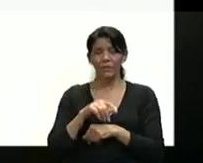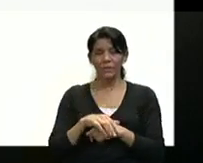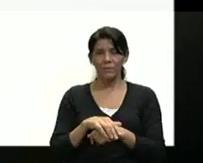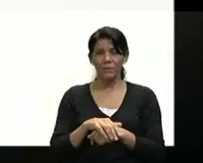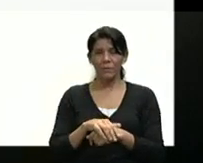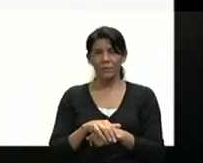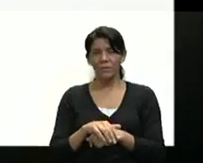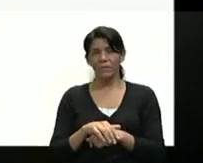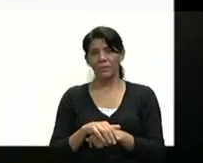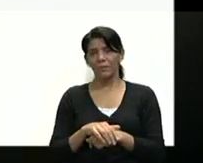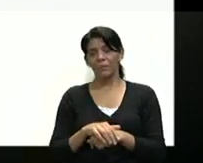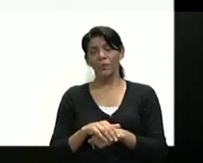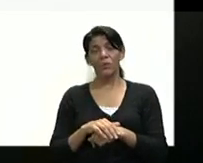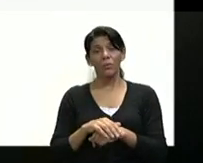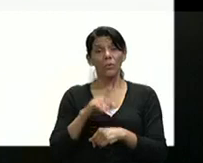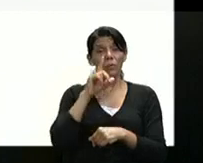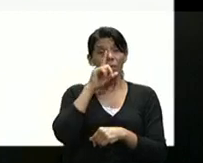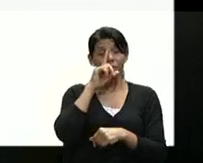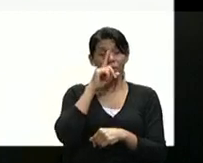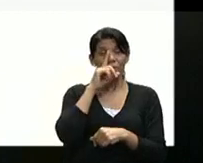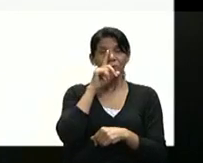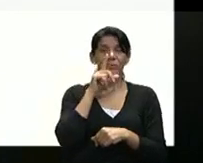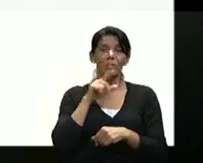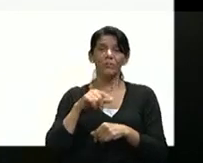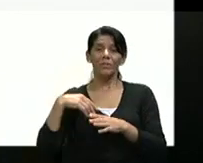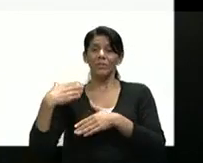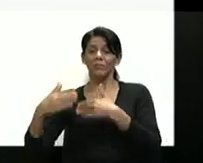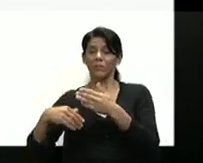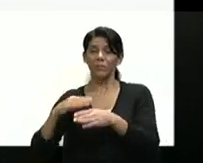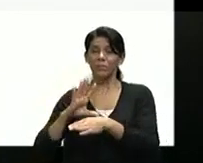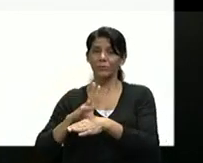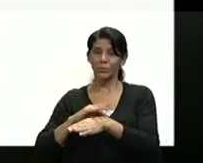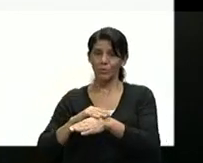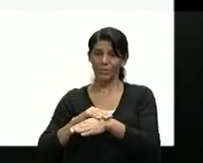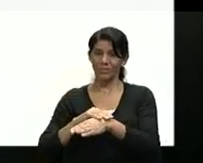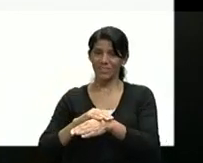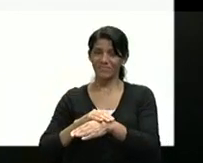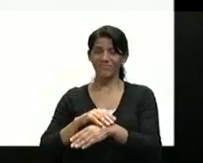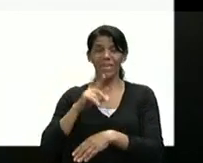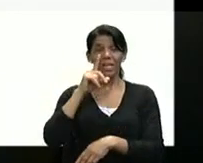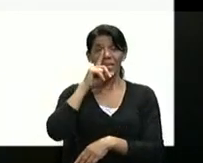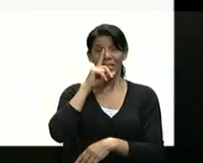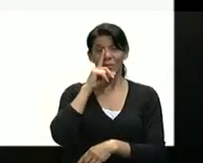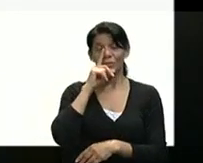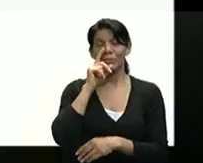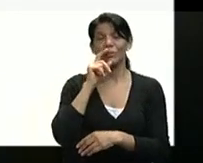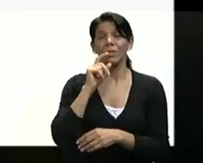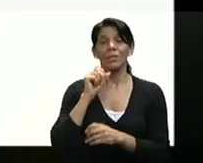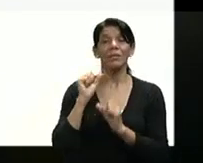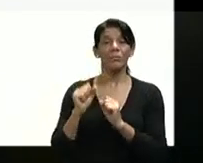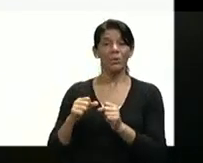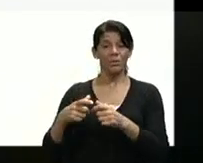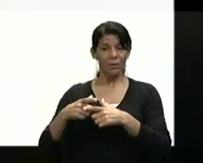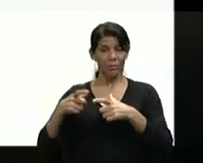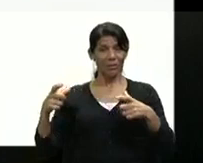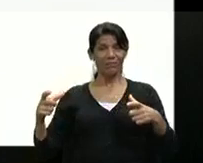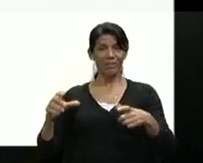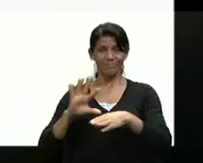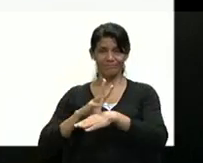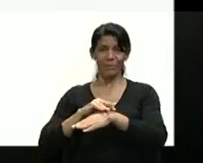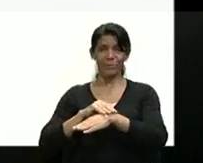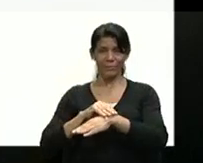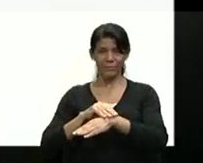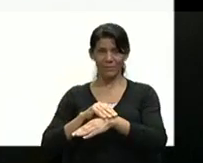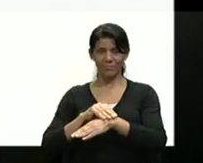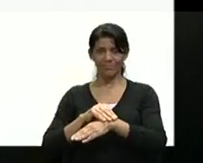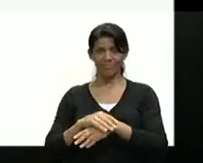do desenvolvimento de doenças e agravos, riscos que podem alterar a condição de saúde. A atuação